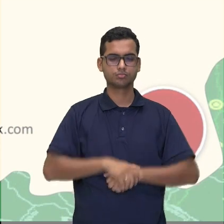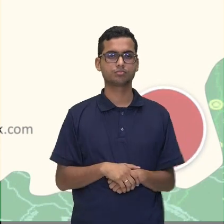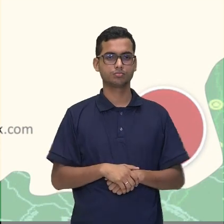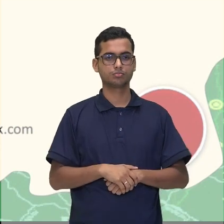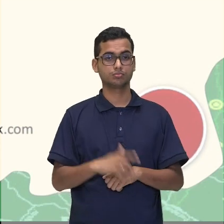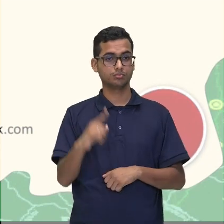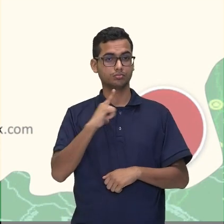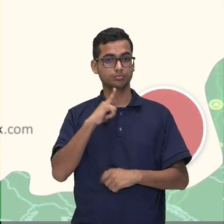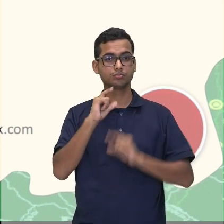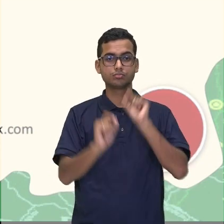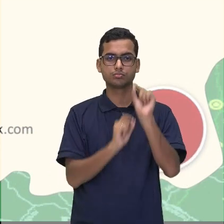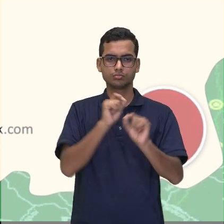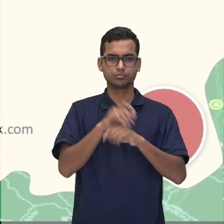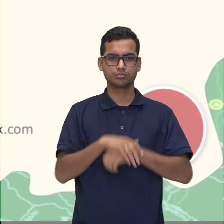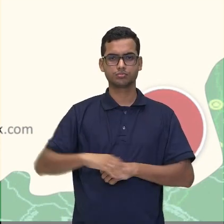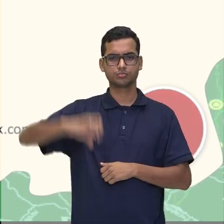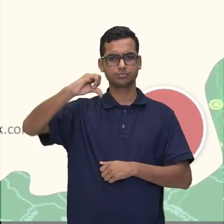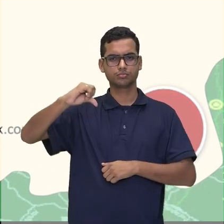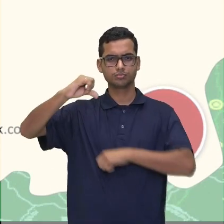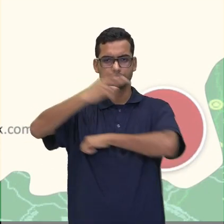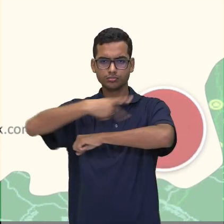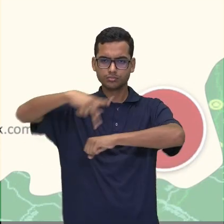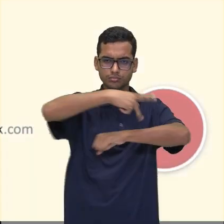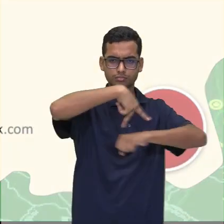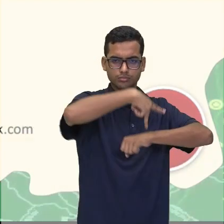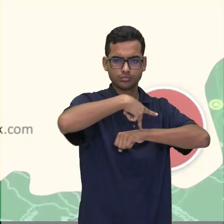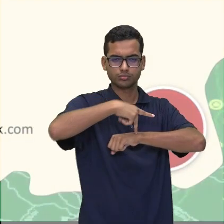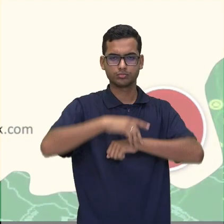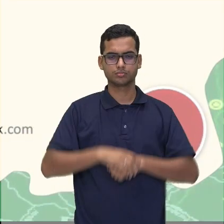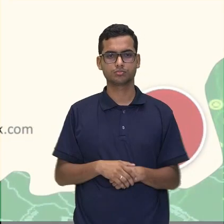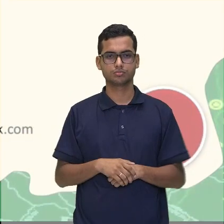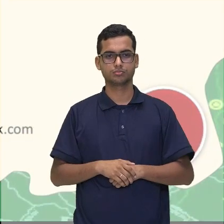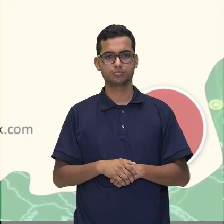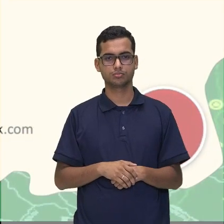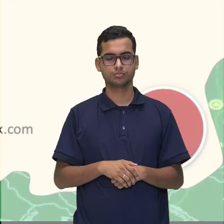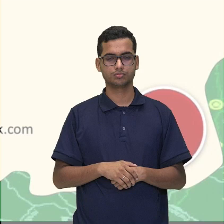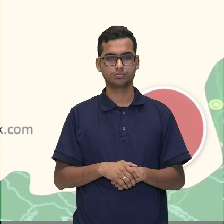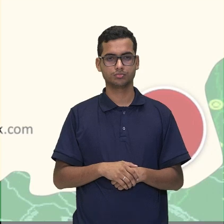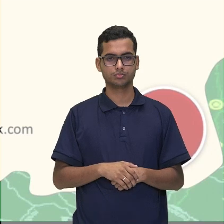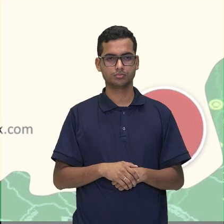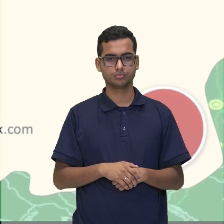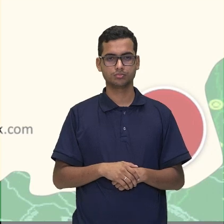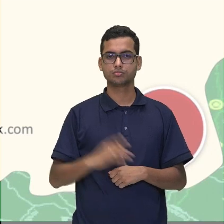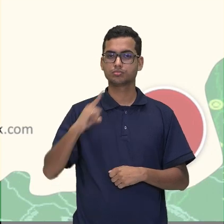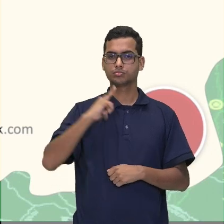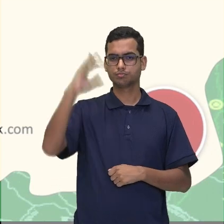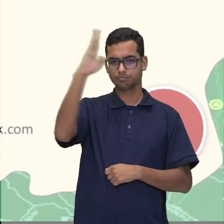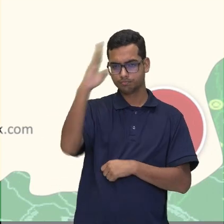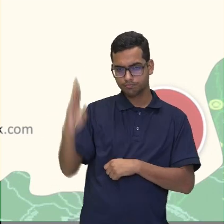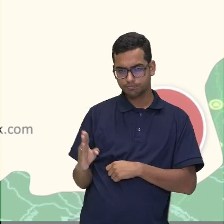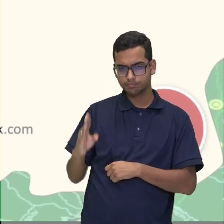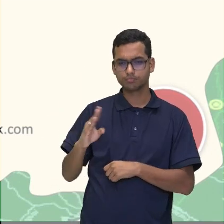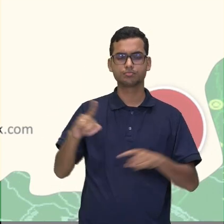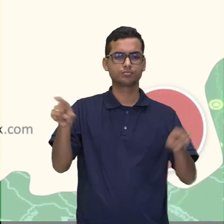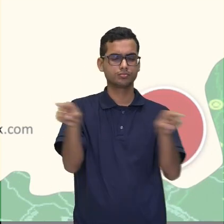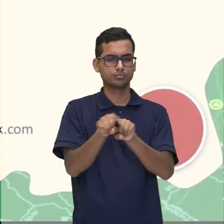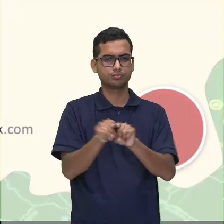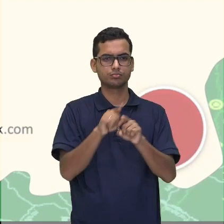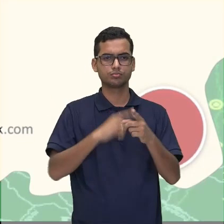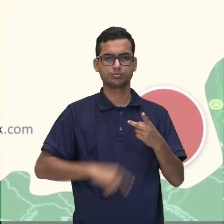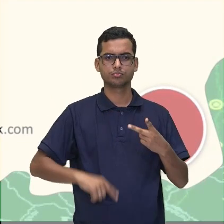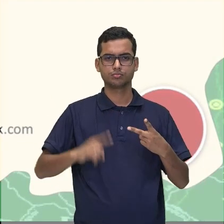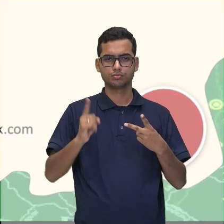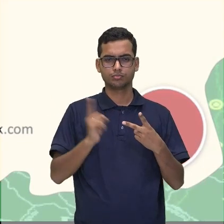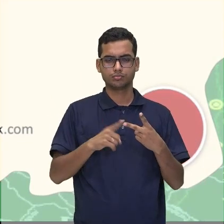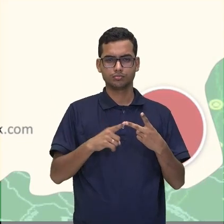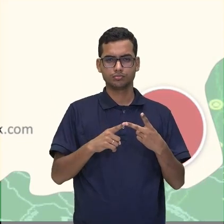nós temos a presença de 9 países, né? Aí nós vamos observar o Brasil, tá bom? Aí nós